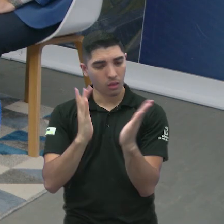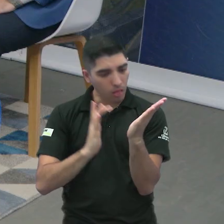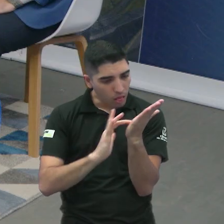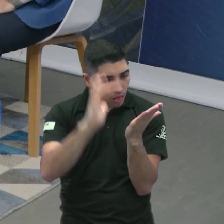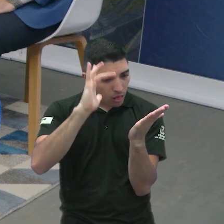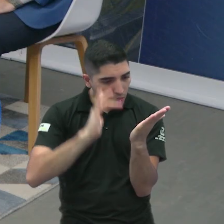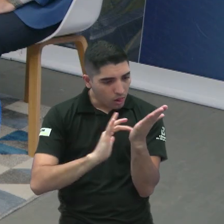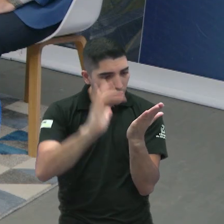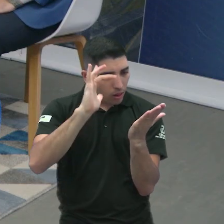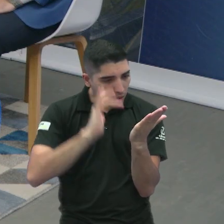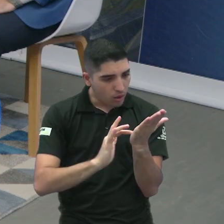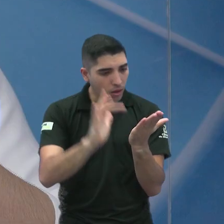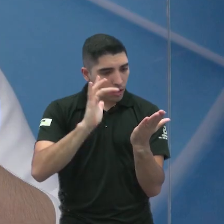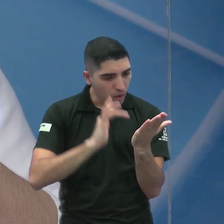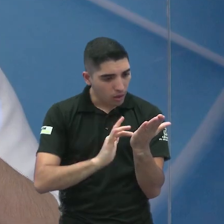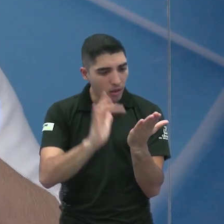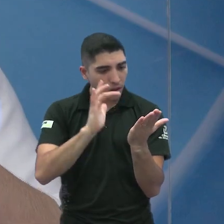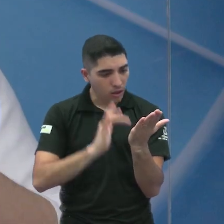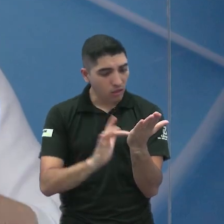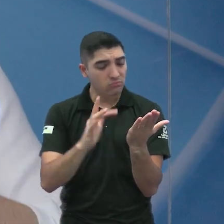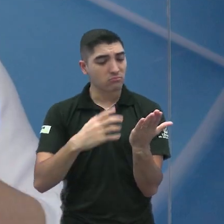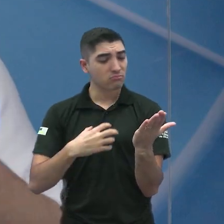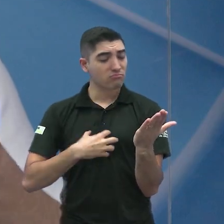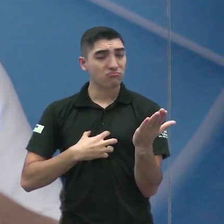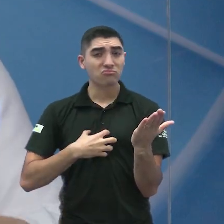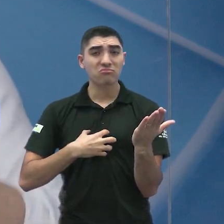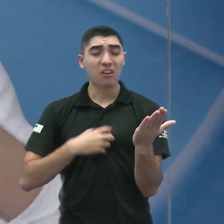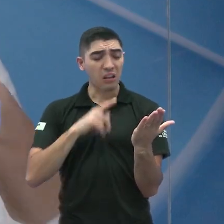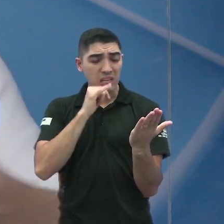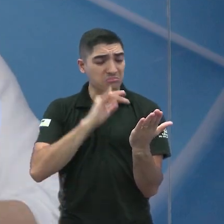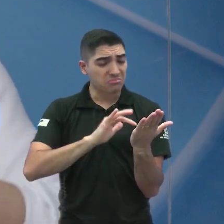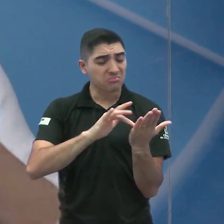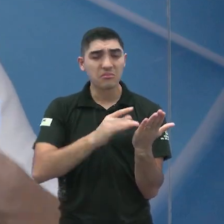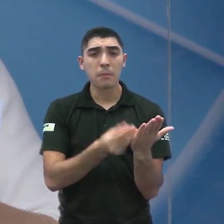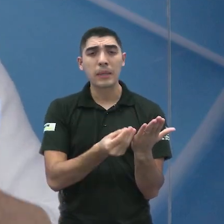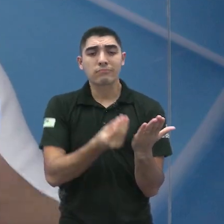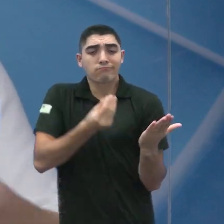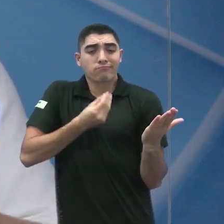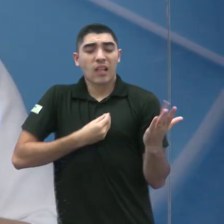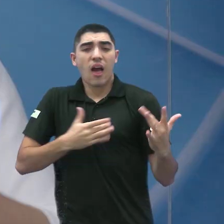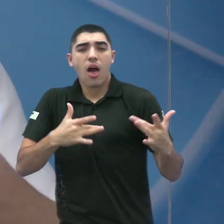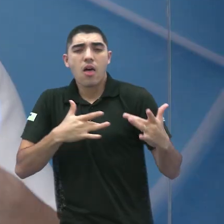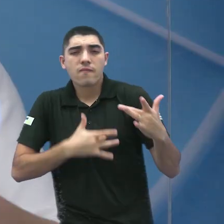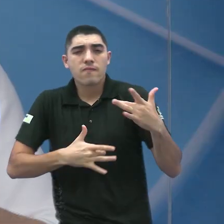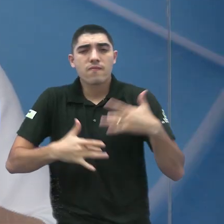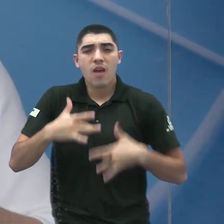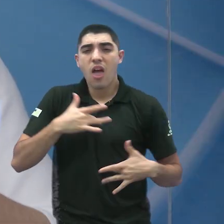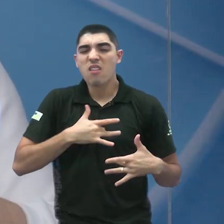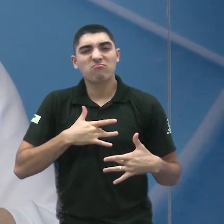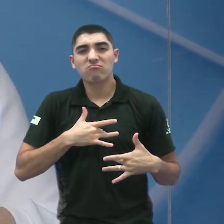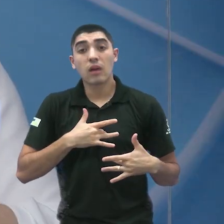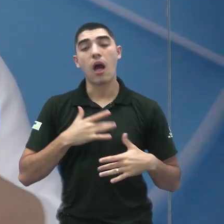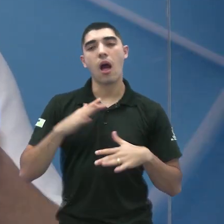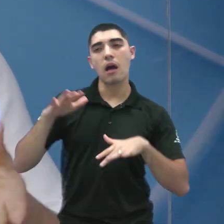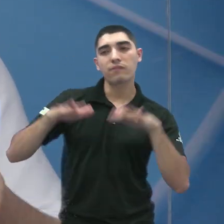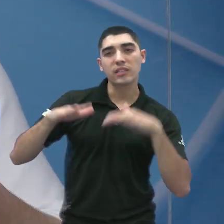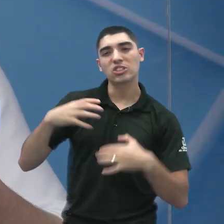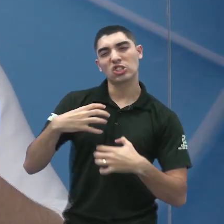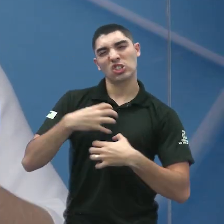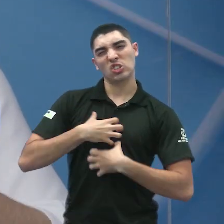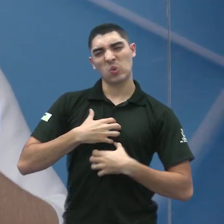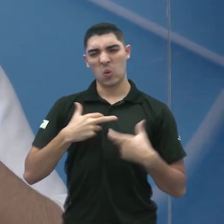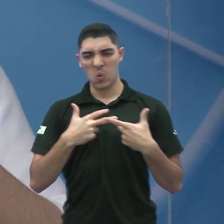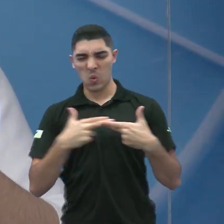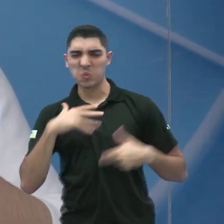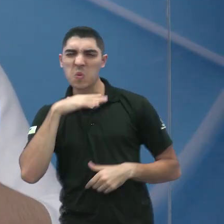rolando a tela e aí quando passa, a pessoa não sentiu nada, porque aquilo não tem muito afeto, né, assim, geralmente são coisas ruins que